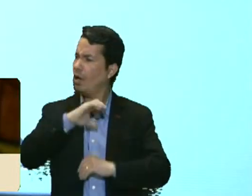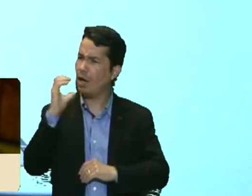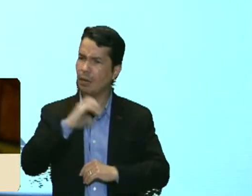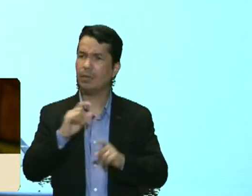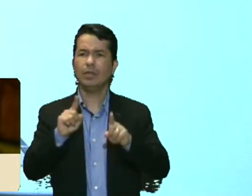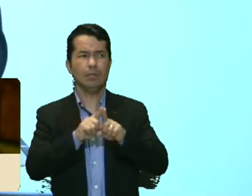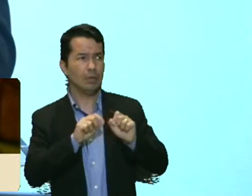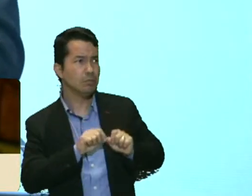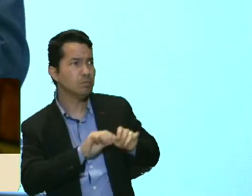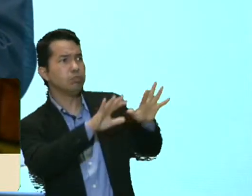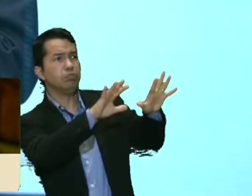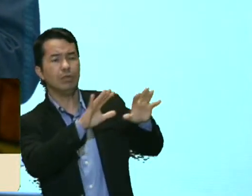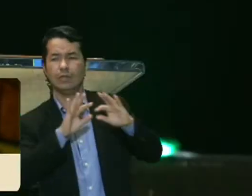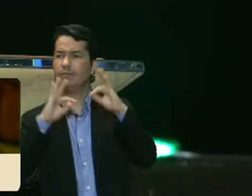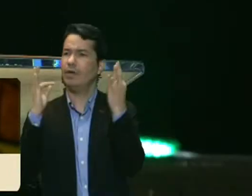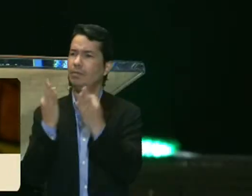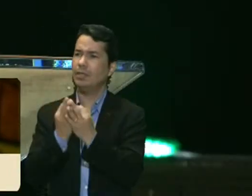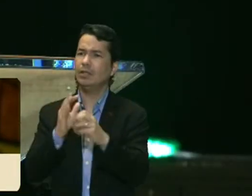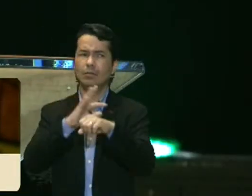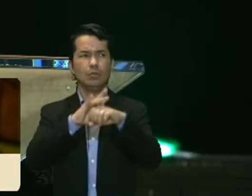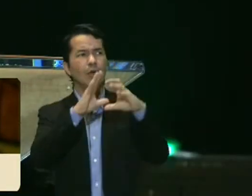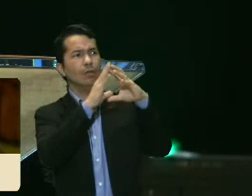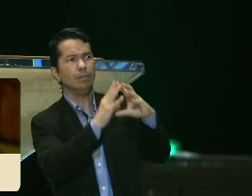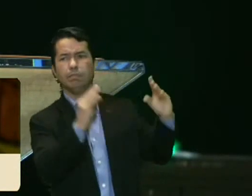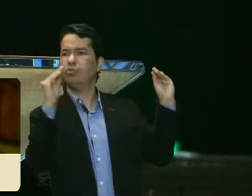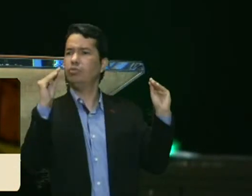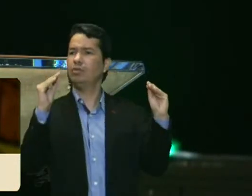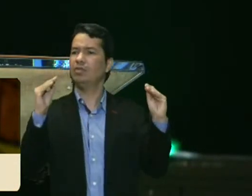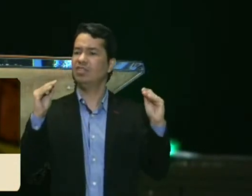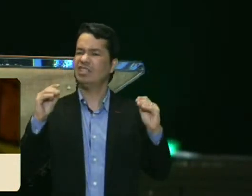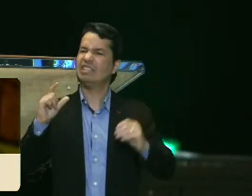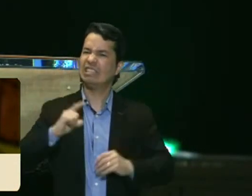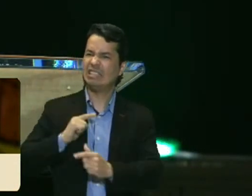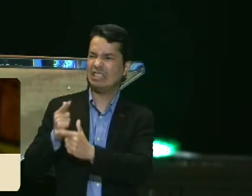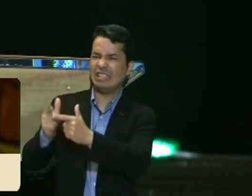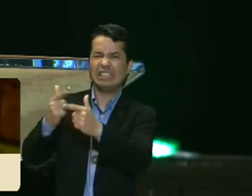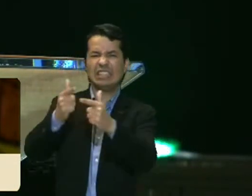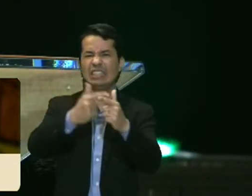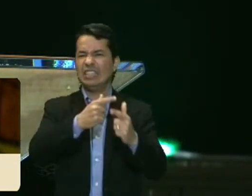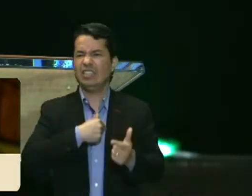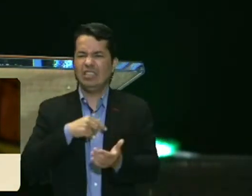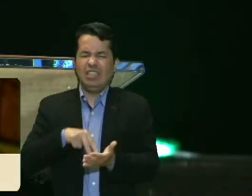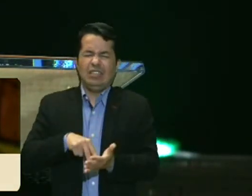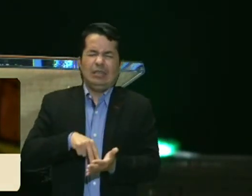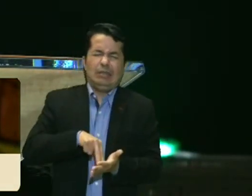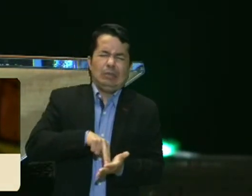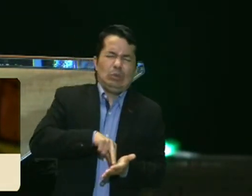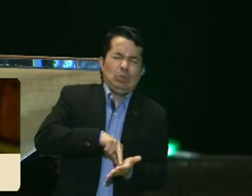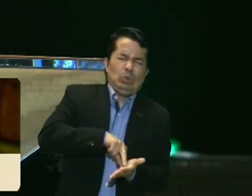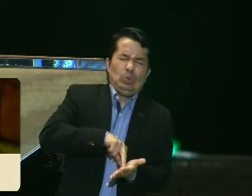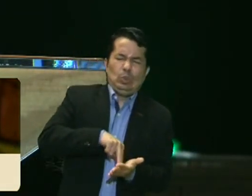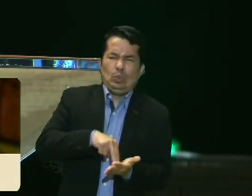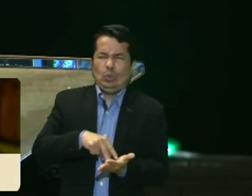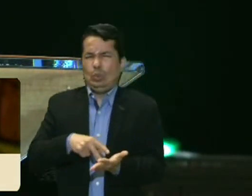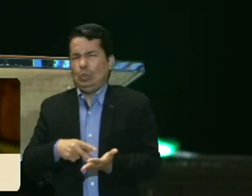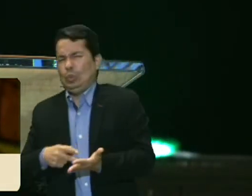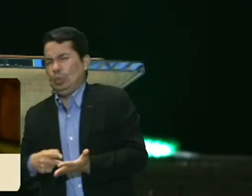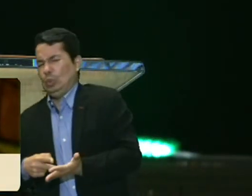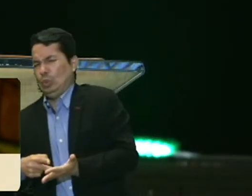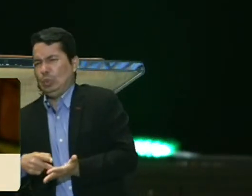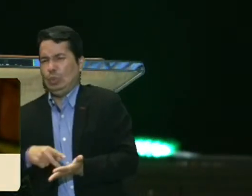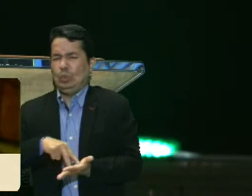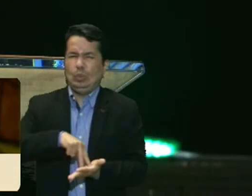Diante desses e outros grandes desafios, minha fé se abalou. Foi quando, durante esse tempo de